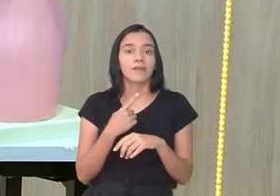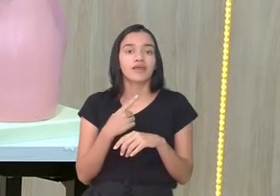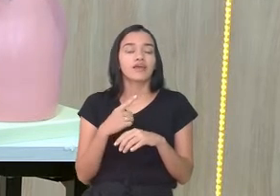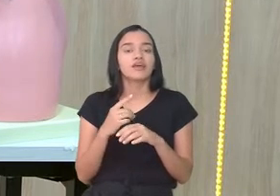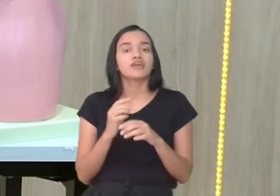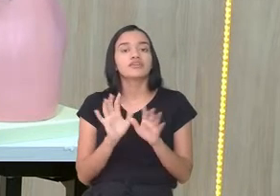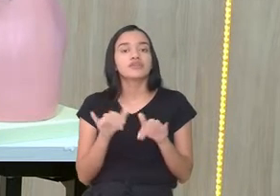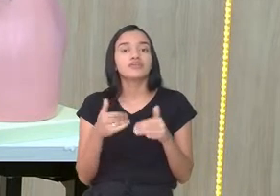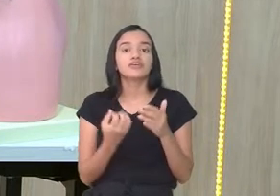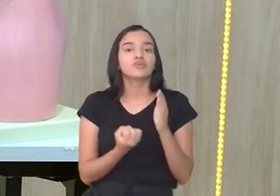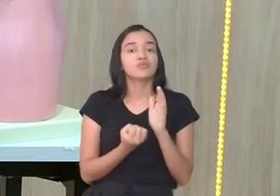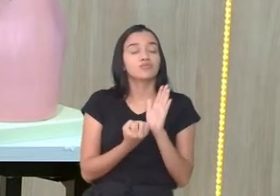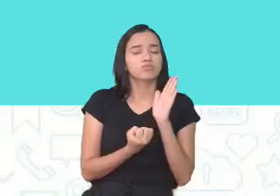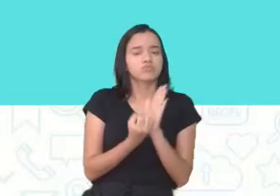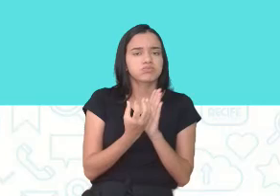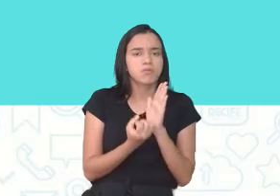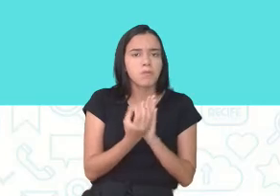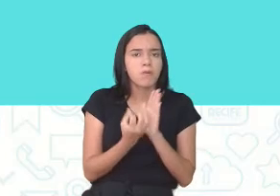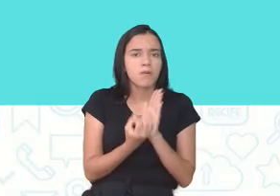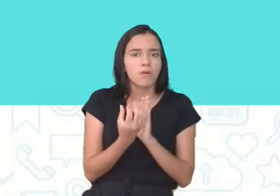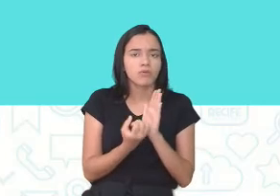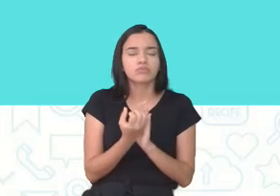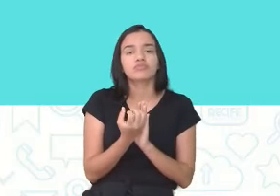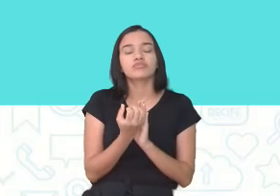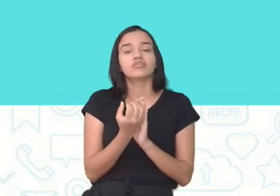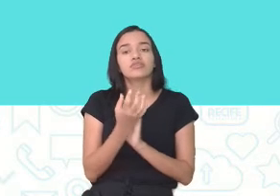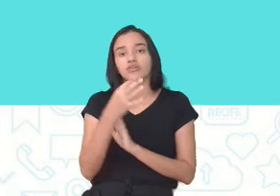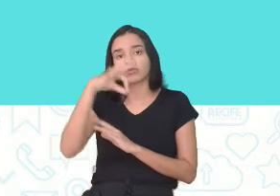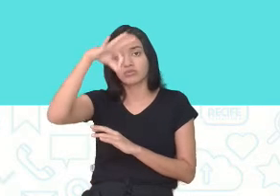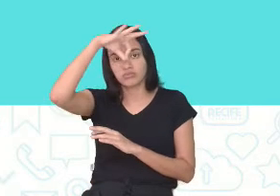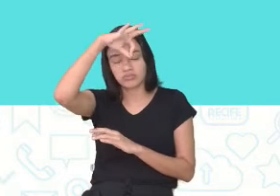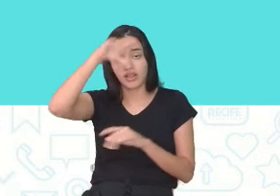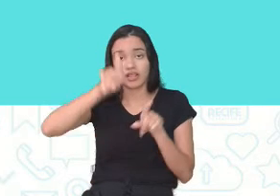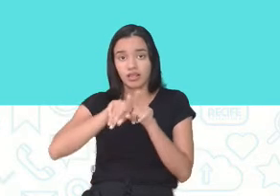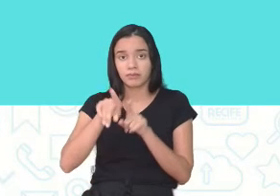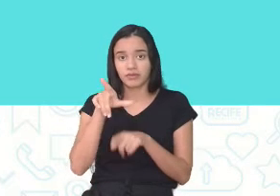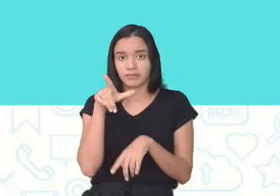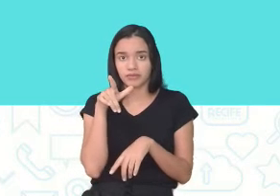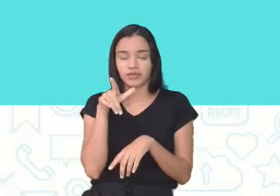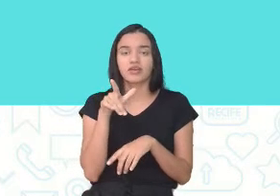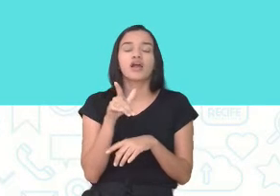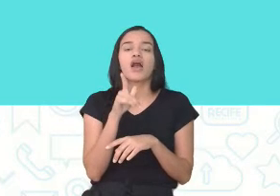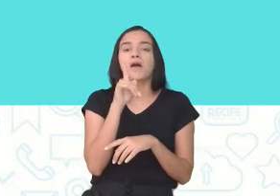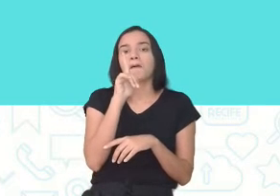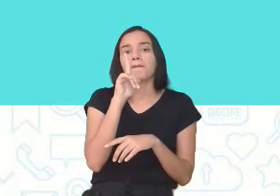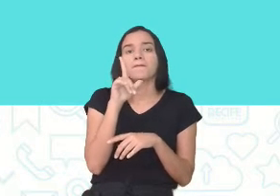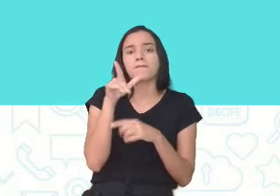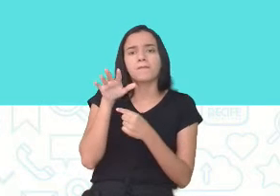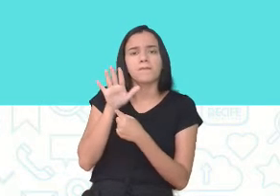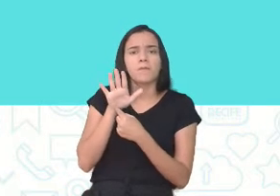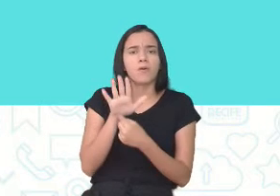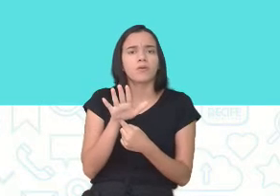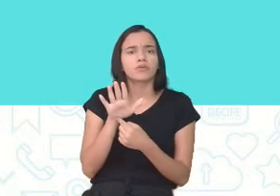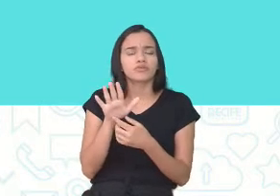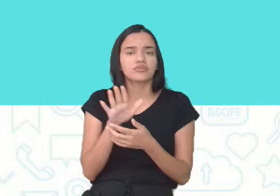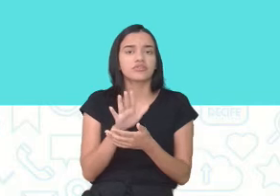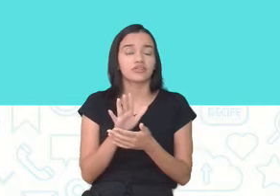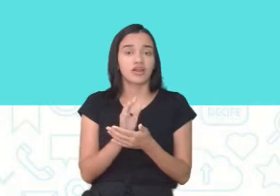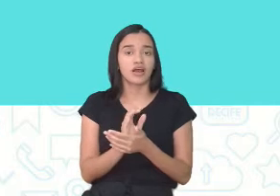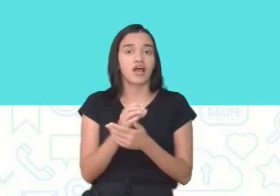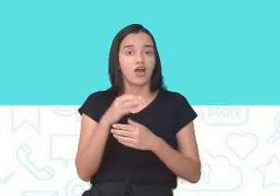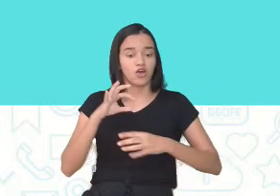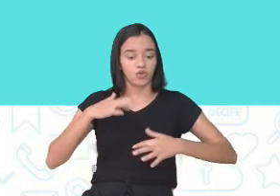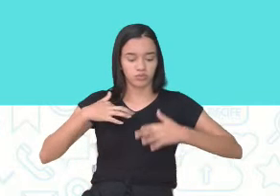sistema reprodutor, assim como o feminino como o masculino, ele vai apresentar órgãos